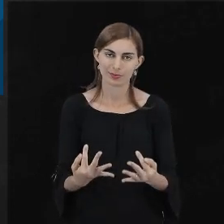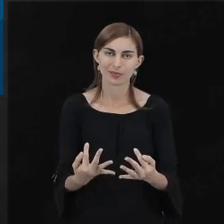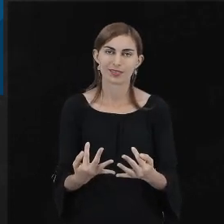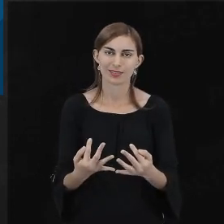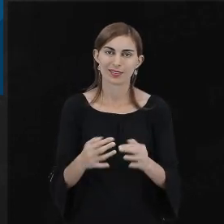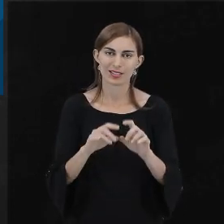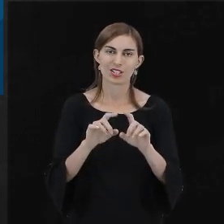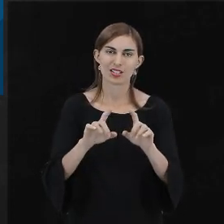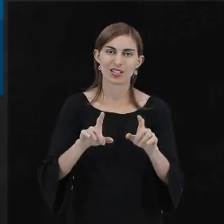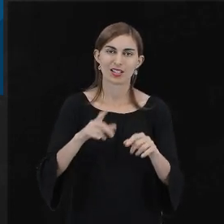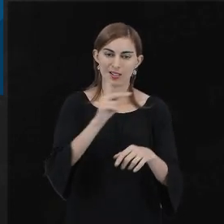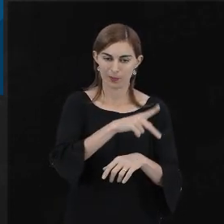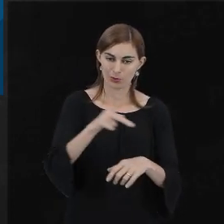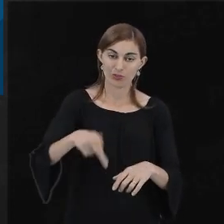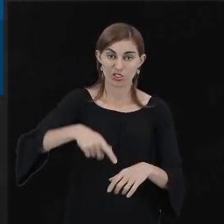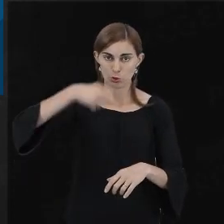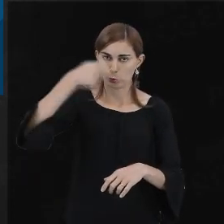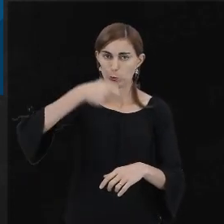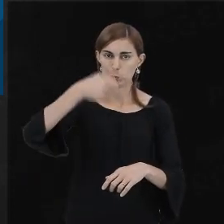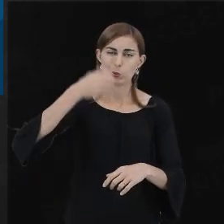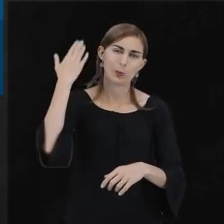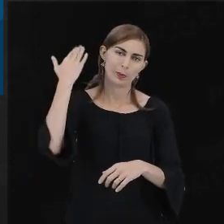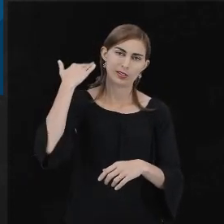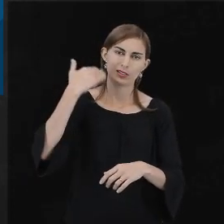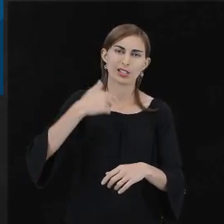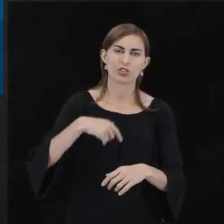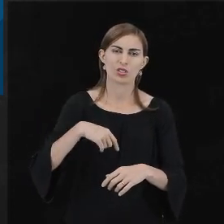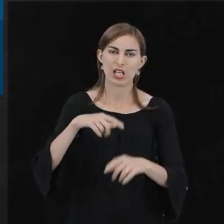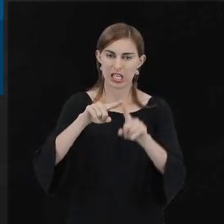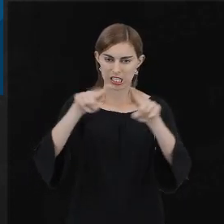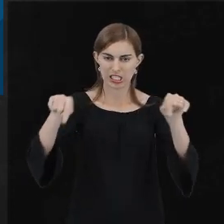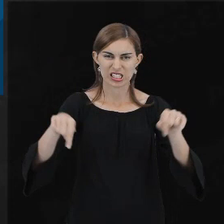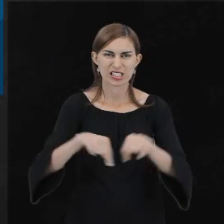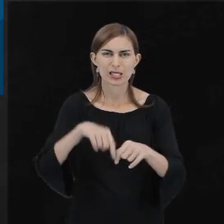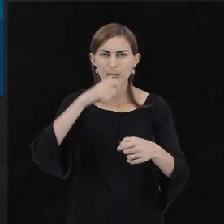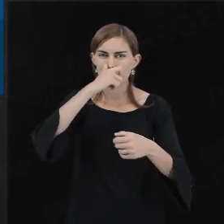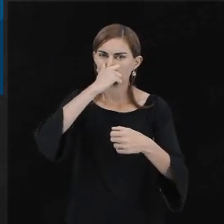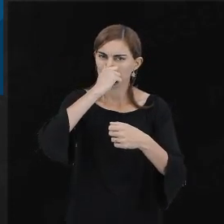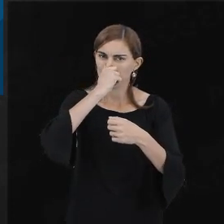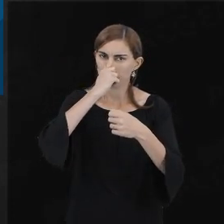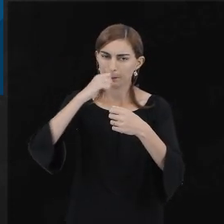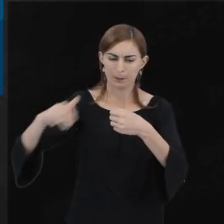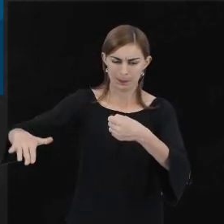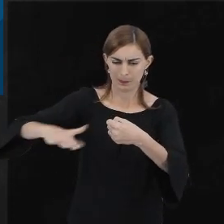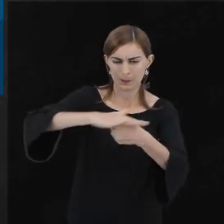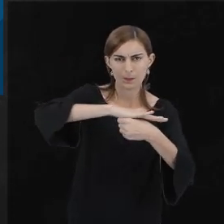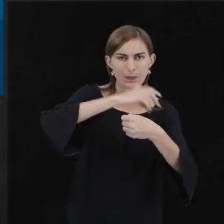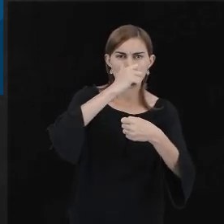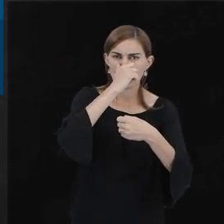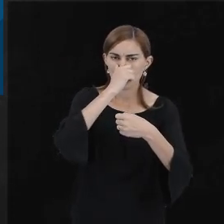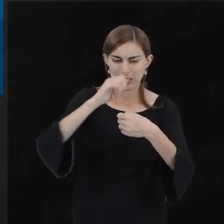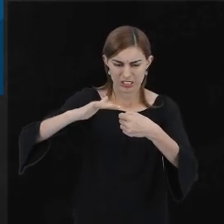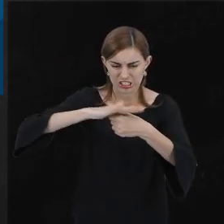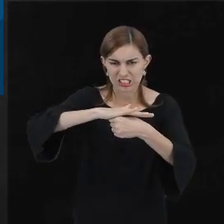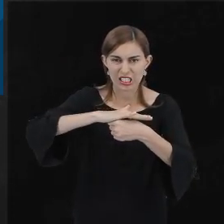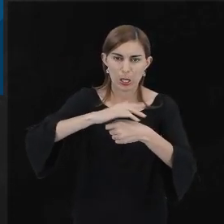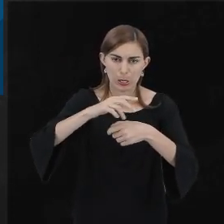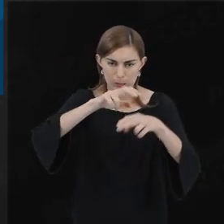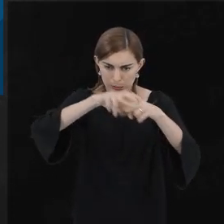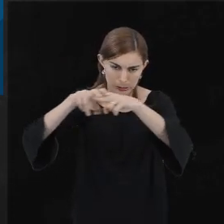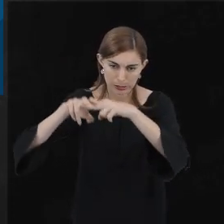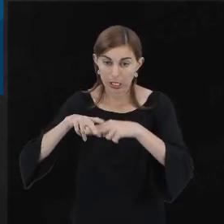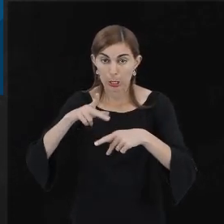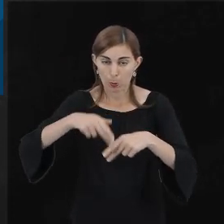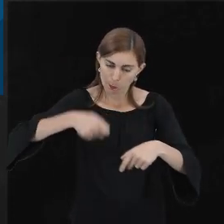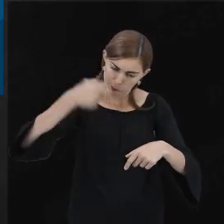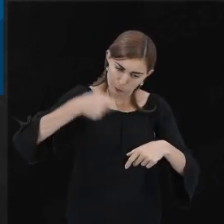autoritário que o professor desenvolvia. Ele diz assim: a sala lotada, ela metódica, fazia cadeira elétrica, todo